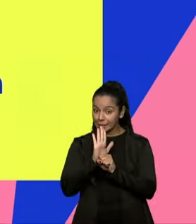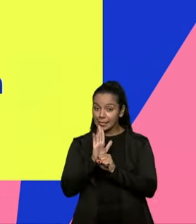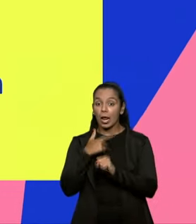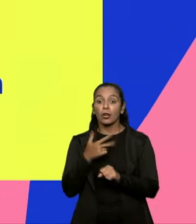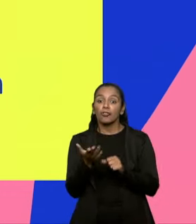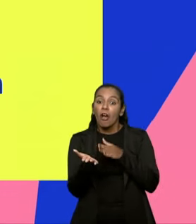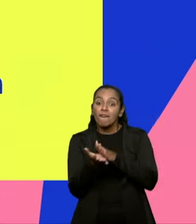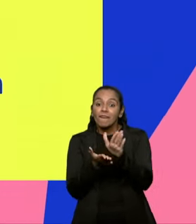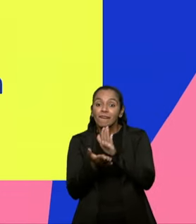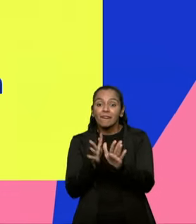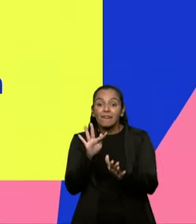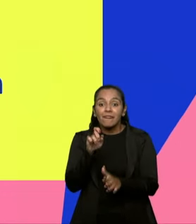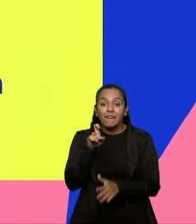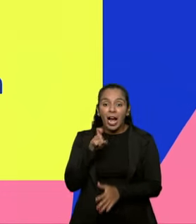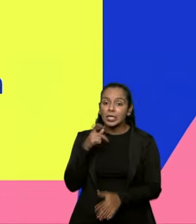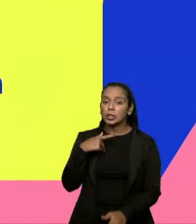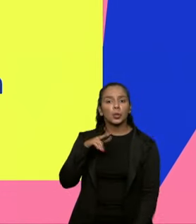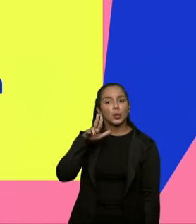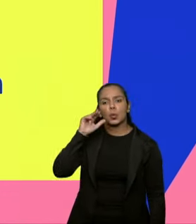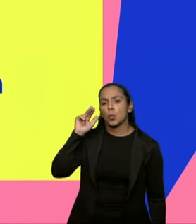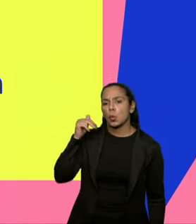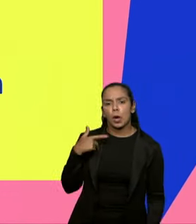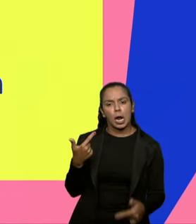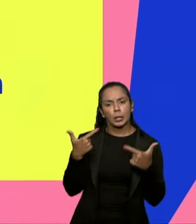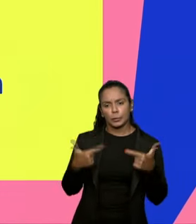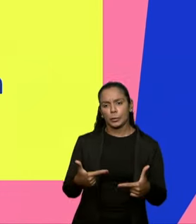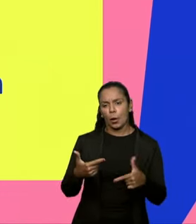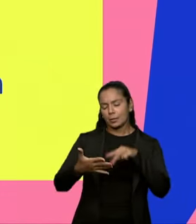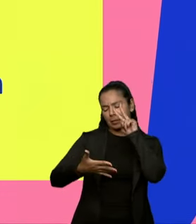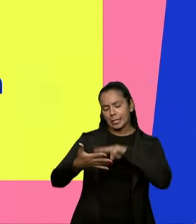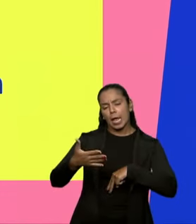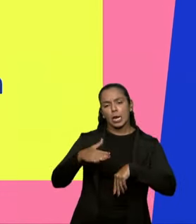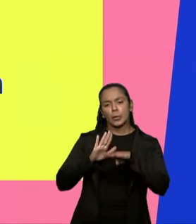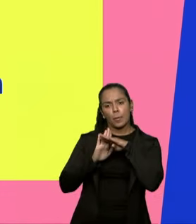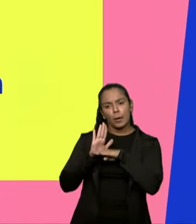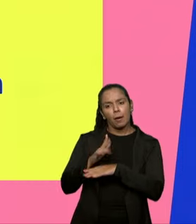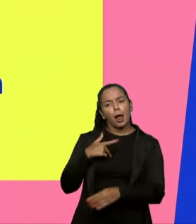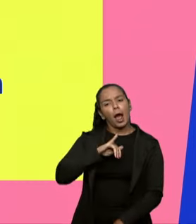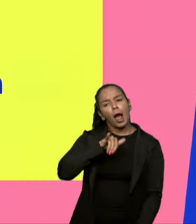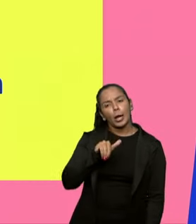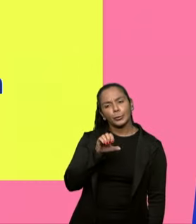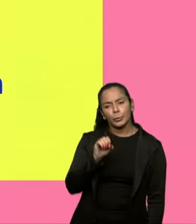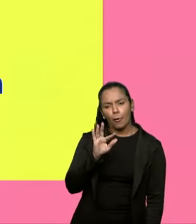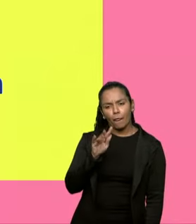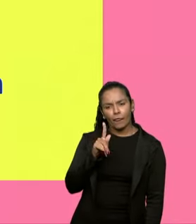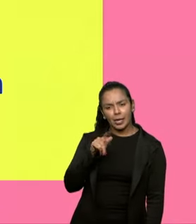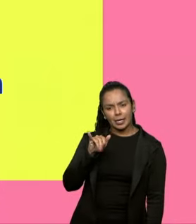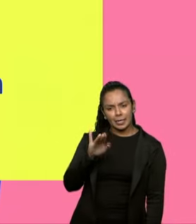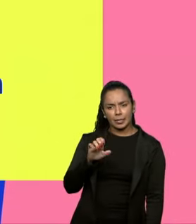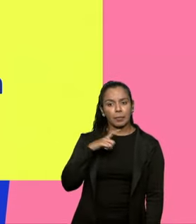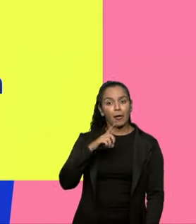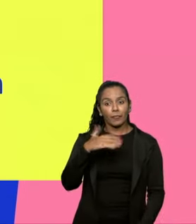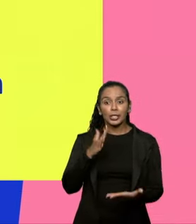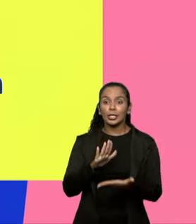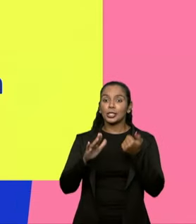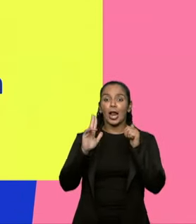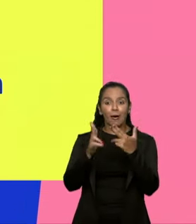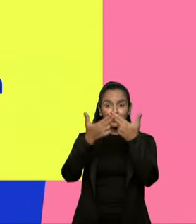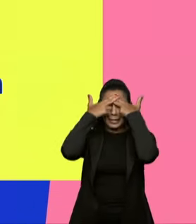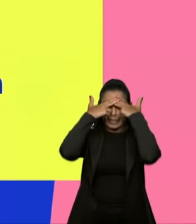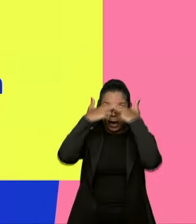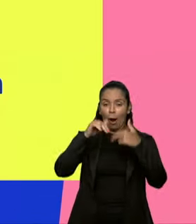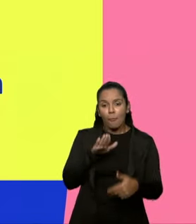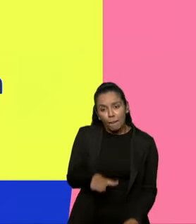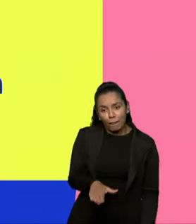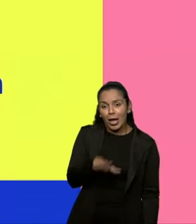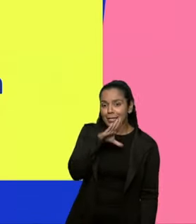fax, mas nunca dei a sorte de ser lido durante o programa. Ai, João Felipe, vocês me tiraram um trauma de infância e